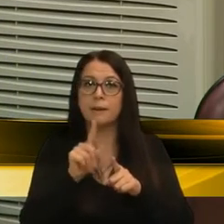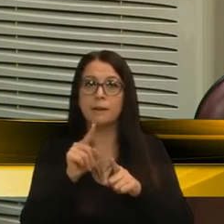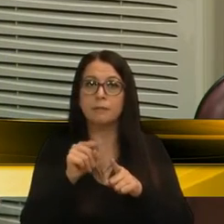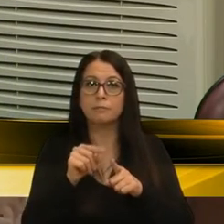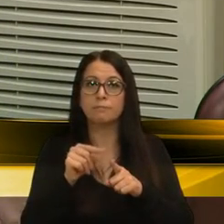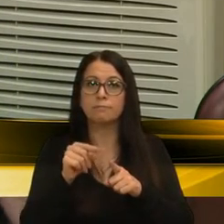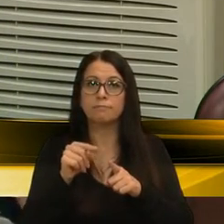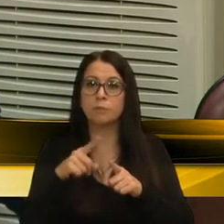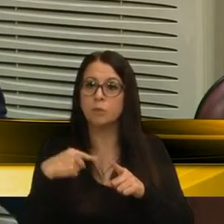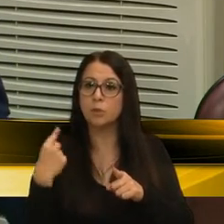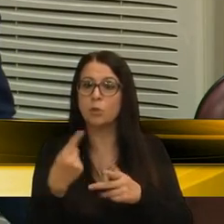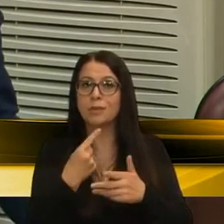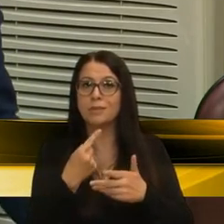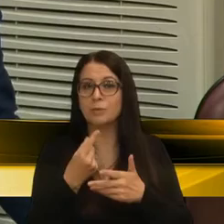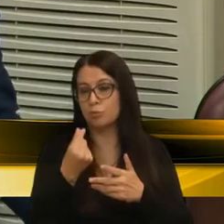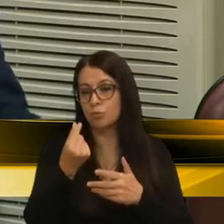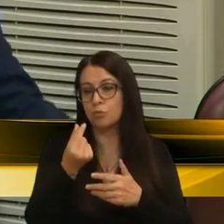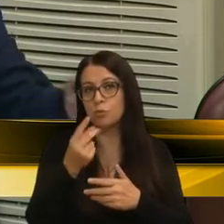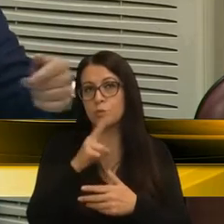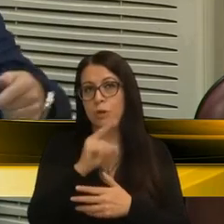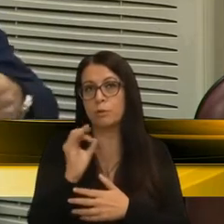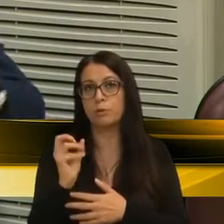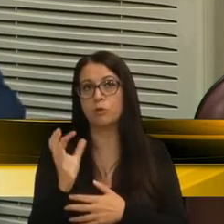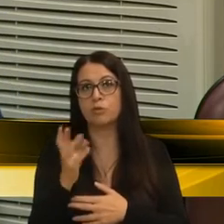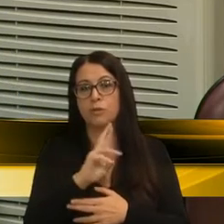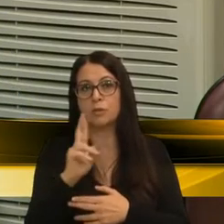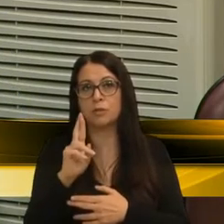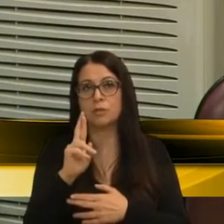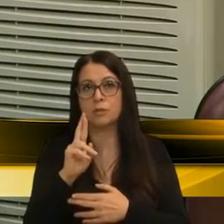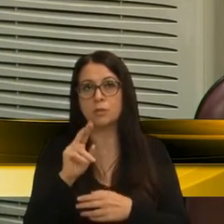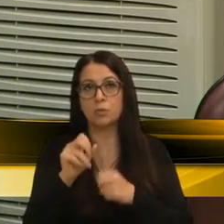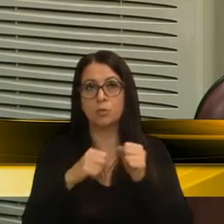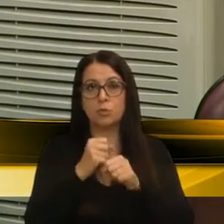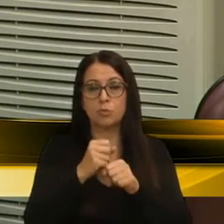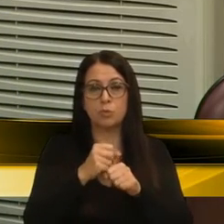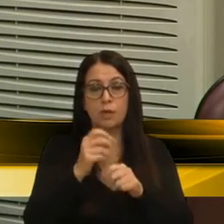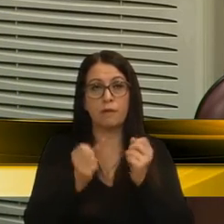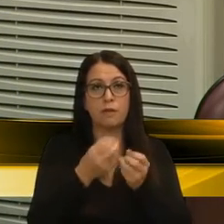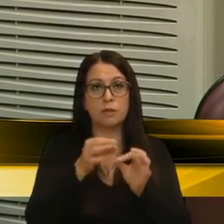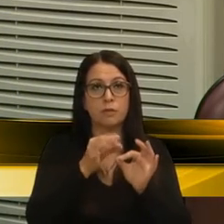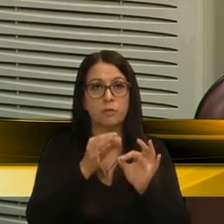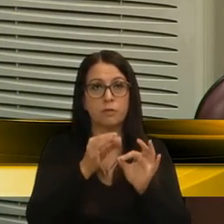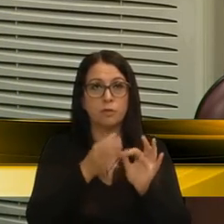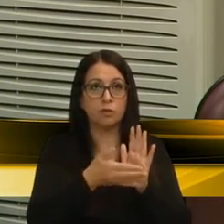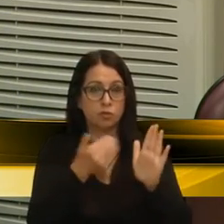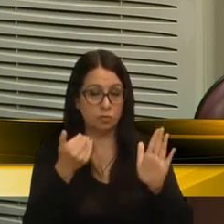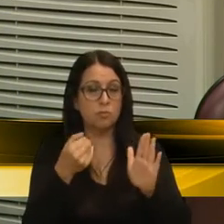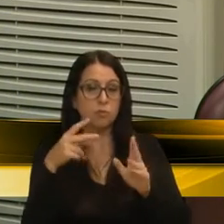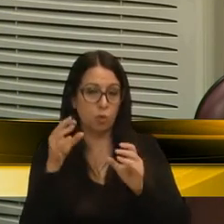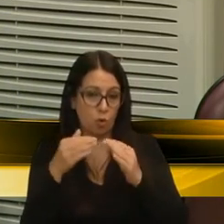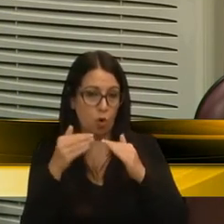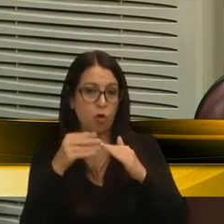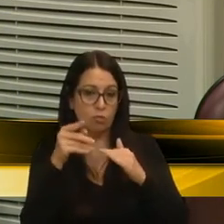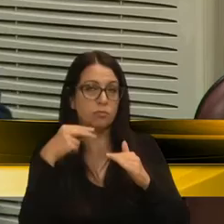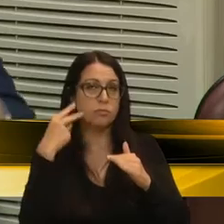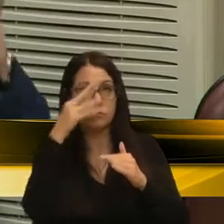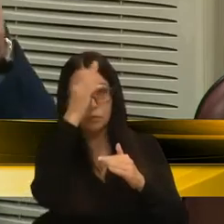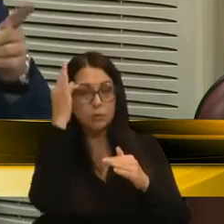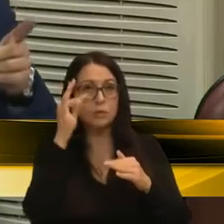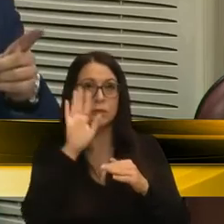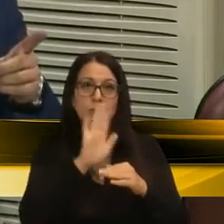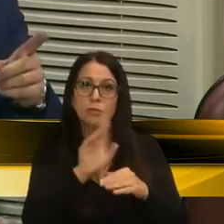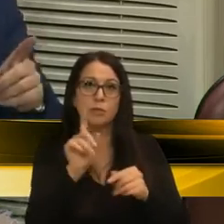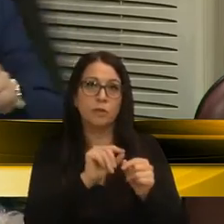desses 200 milhões de reais no ano que a festa foi retirada do calendário concordo com o senhor também era nosso amigo caxias do sul deixou